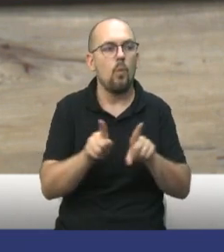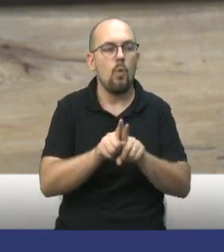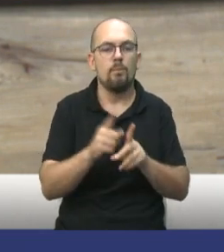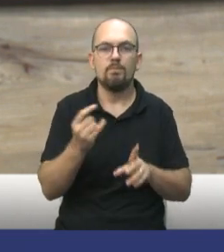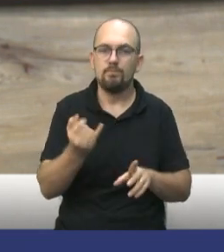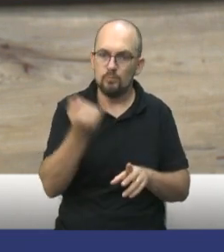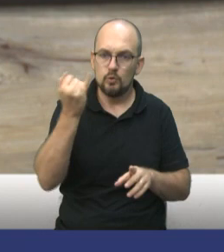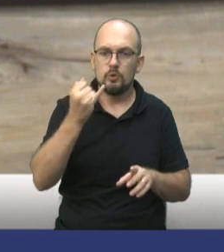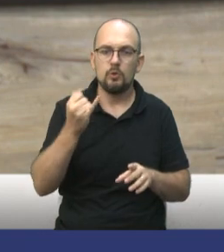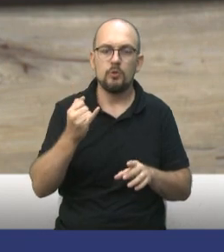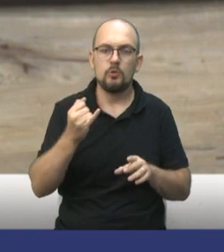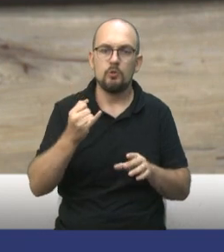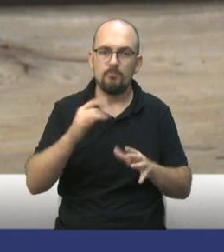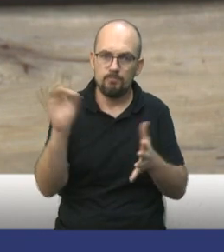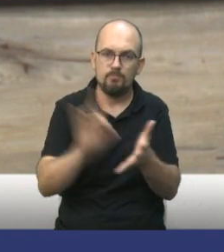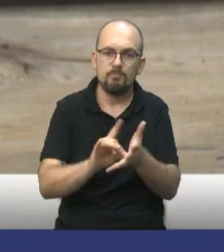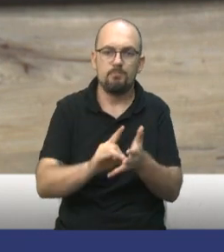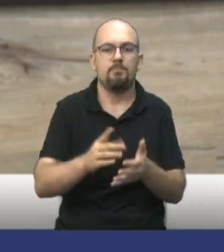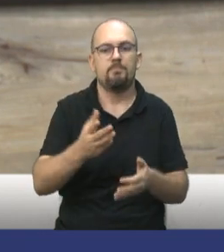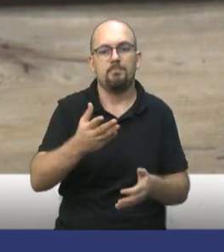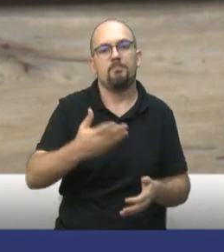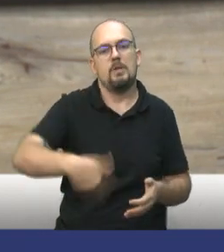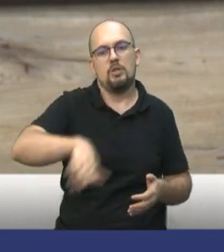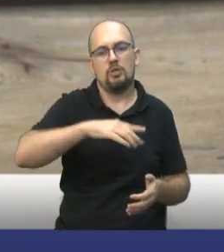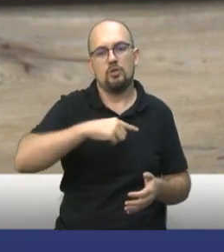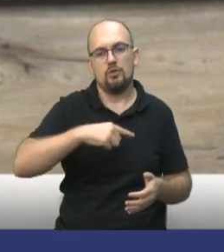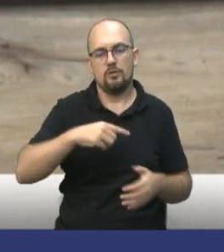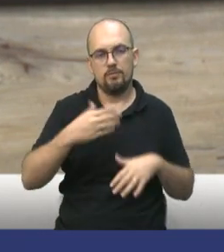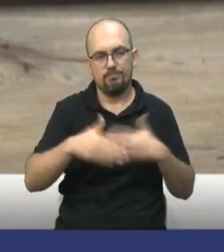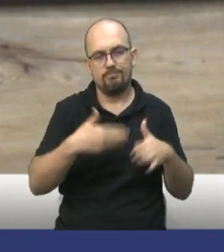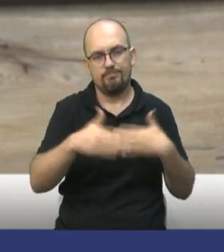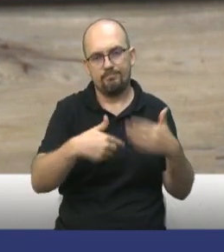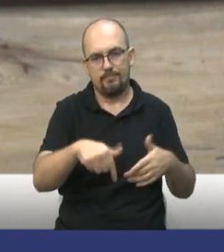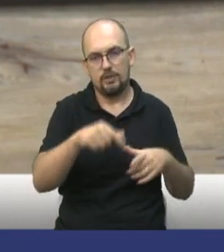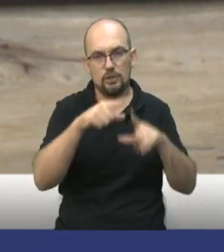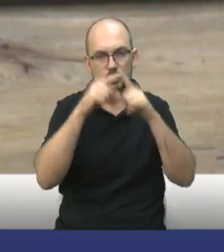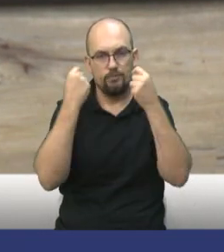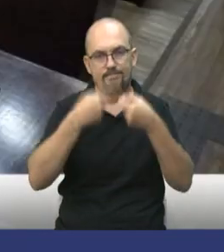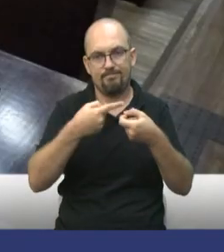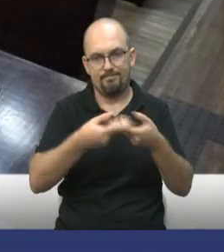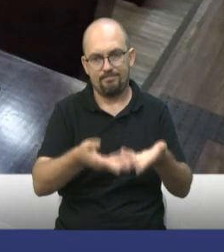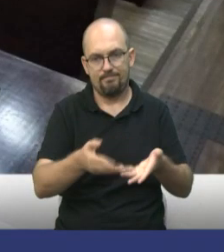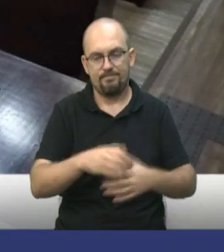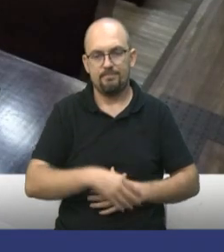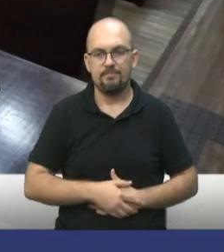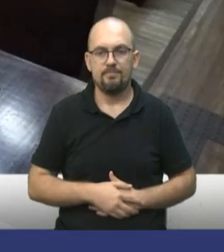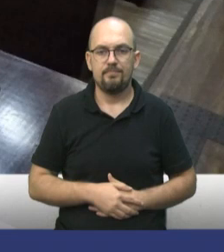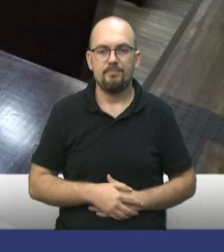de importância vital para nós desenvolvermos o nosso município.